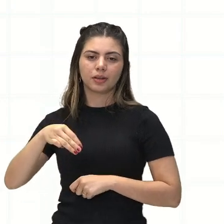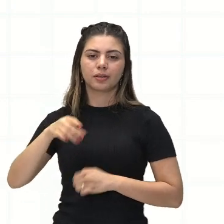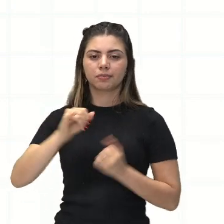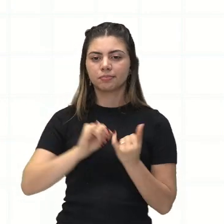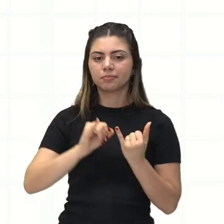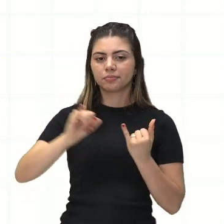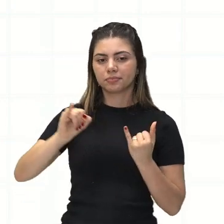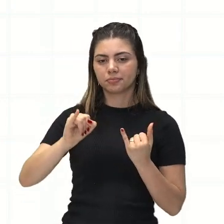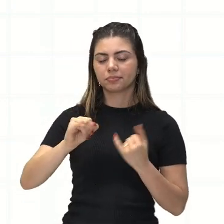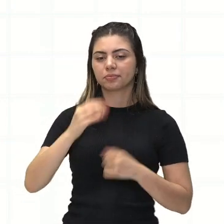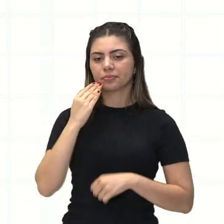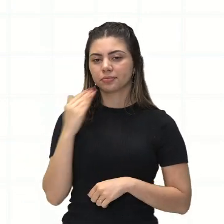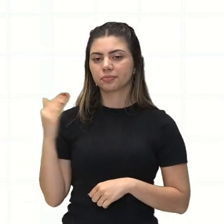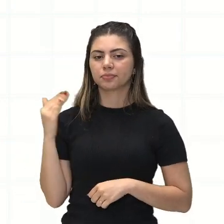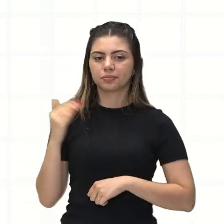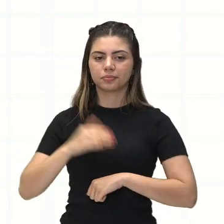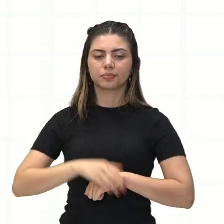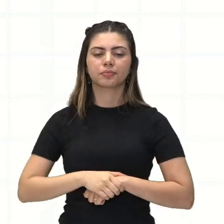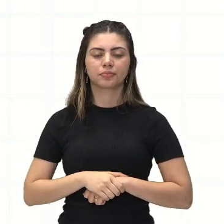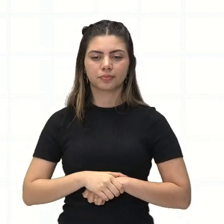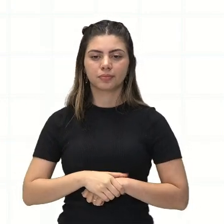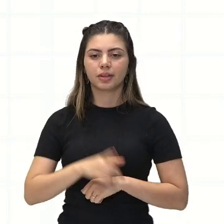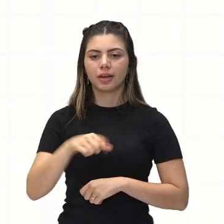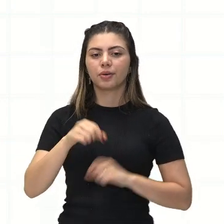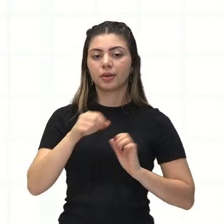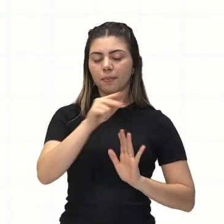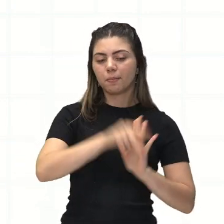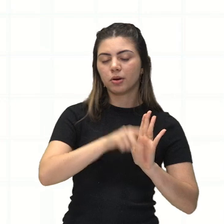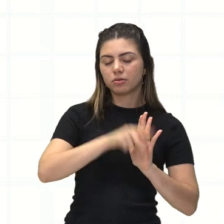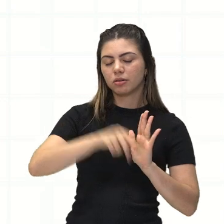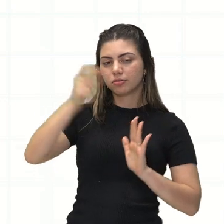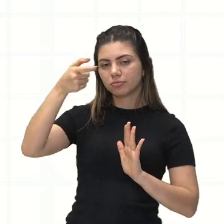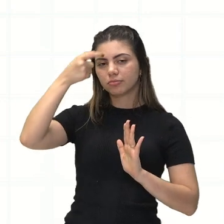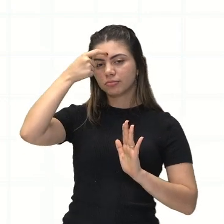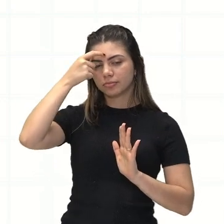em projetos de conscientização.